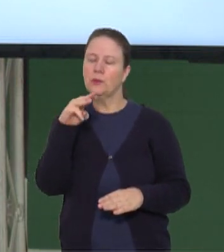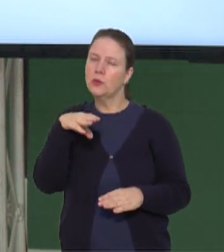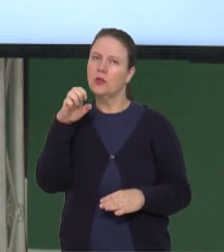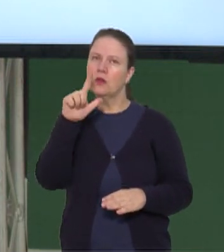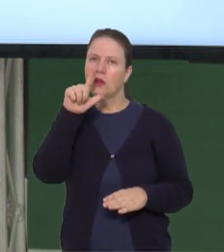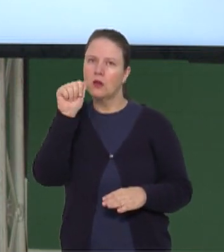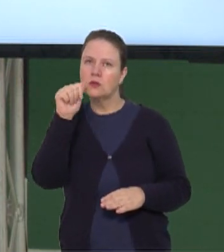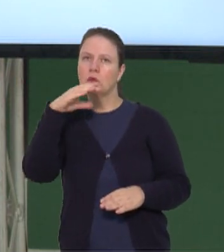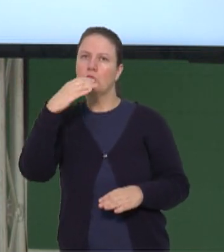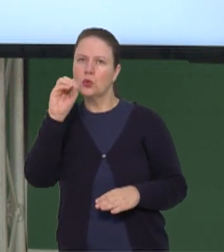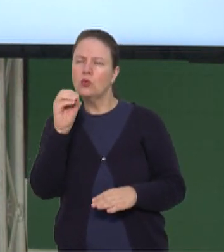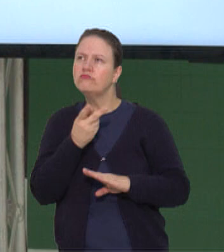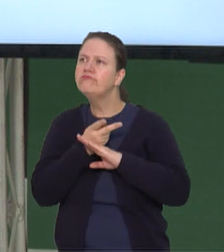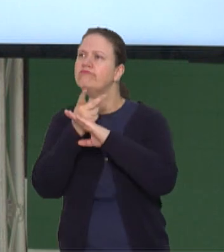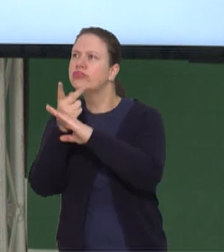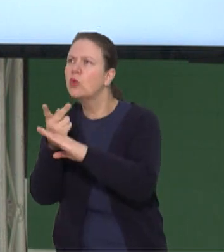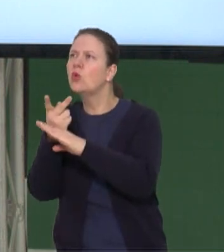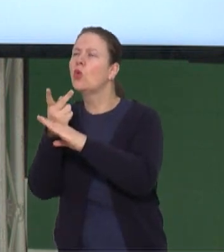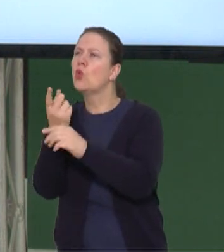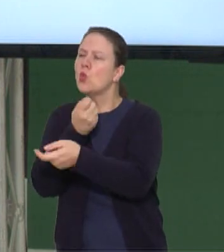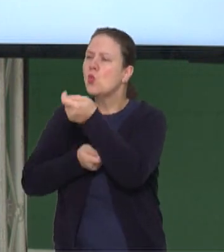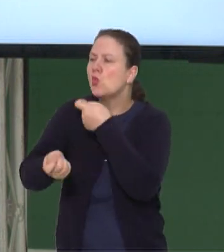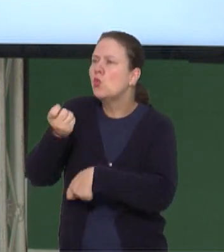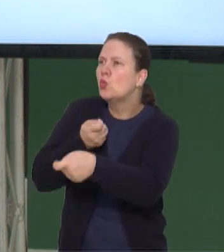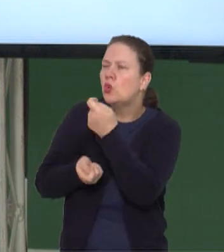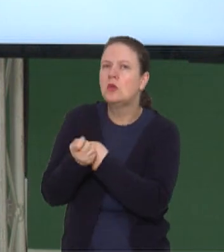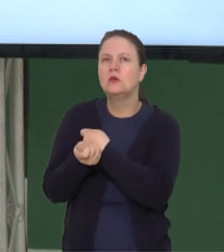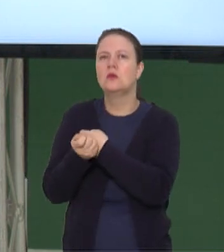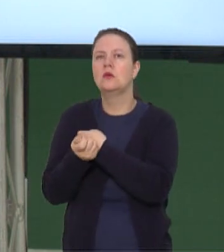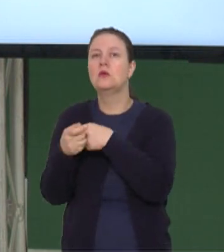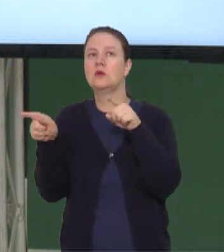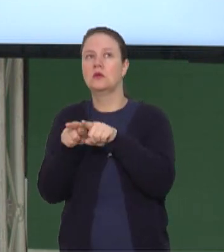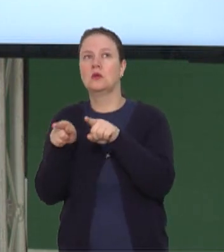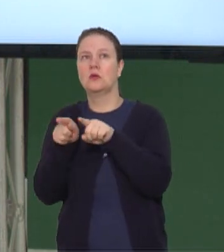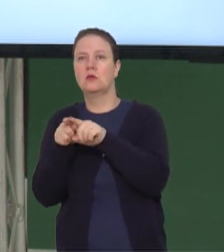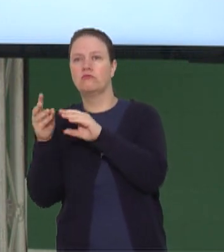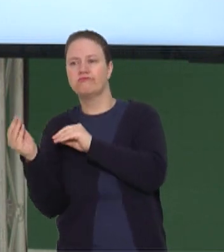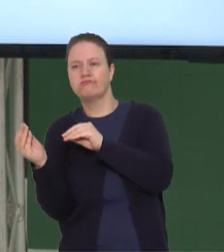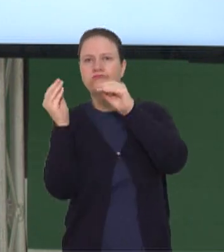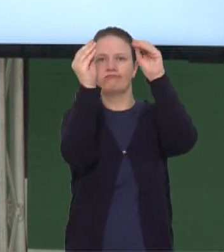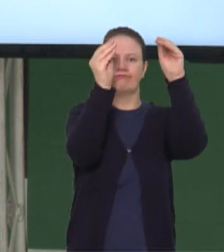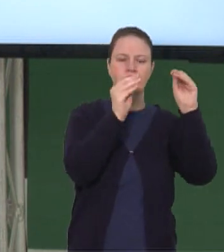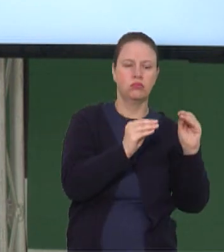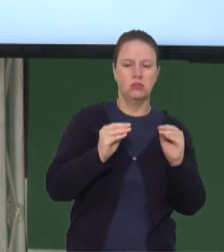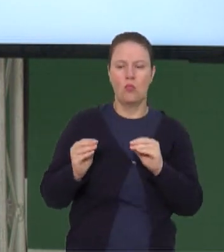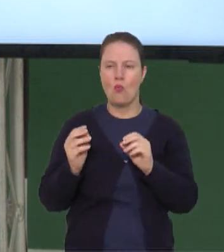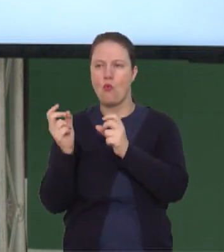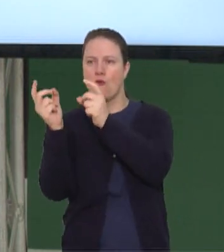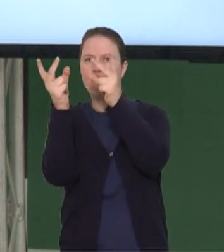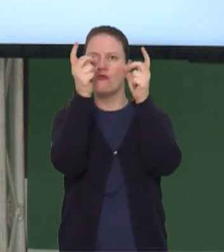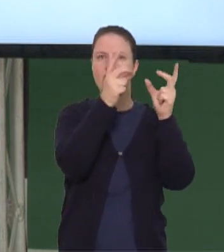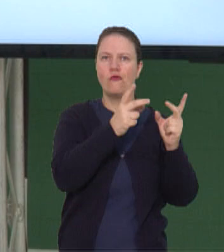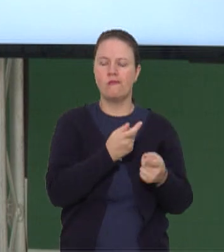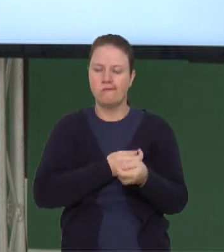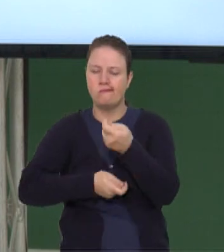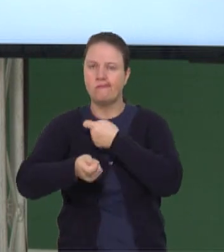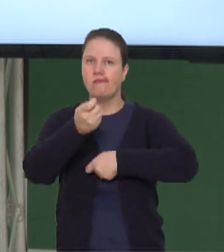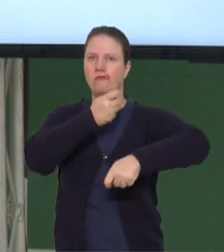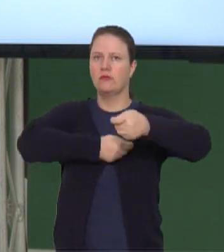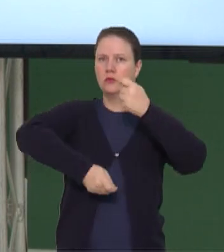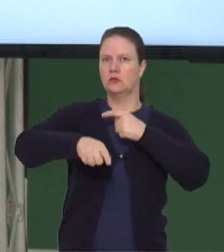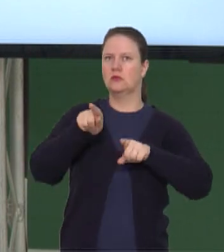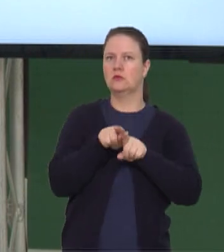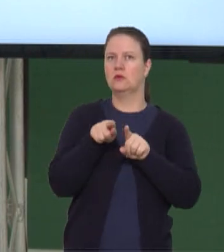ilhas. Então eles vinham aqui, ó, pegar e faziam o comércio triangular. Daqui para cá, para cá, para cá, para cá, para cá. E faziam um comércio. Então